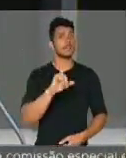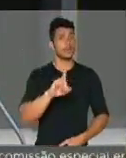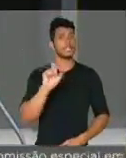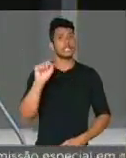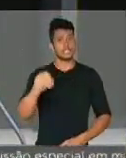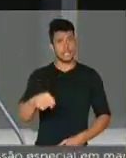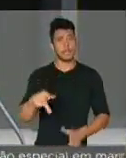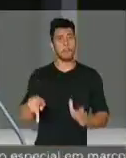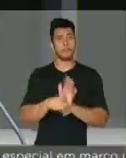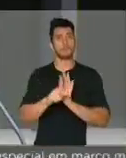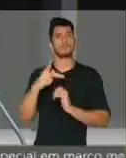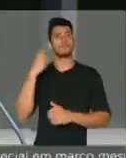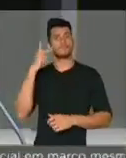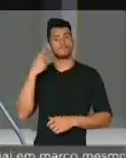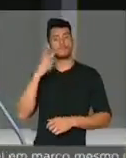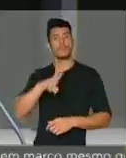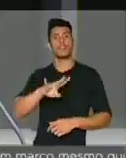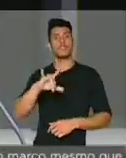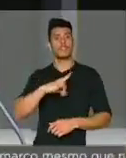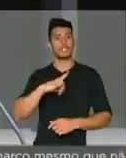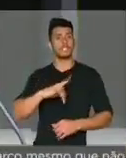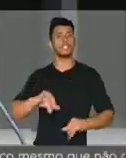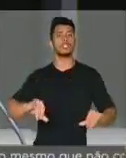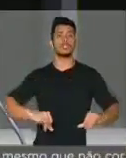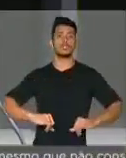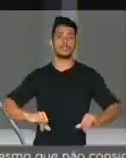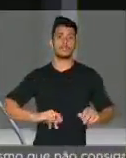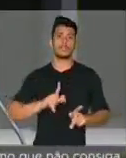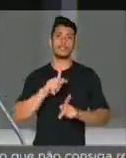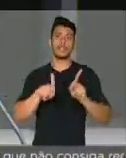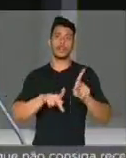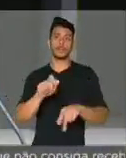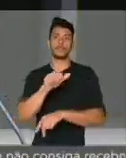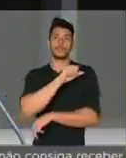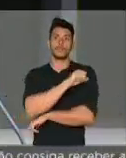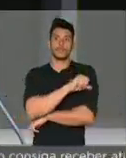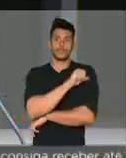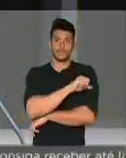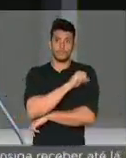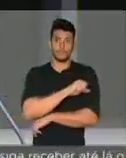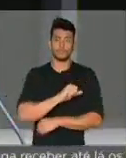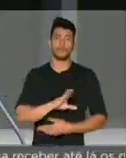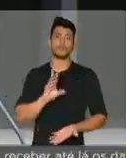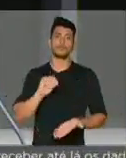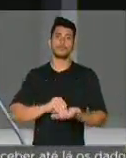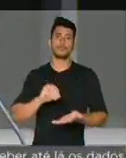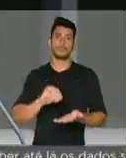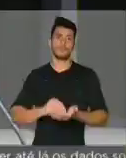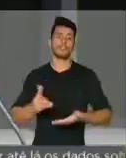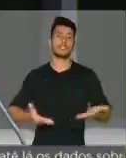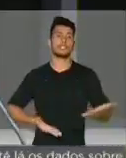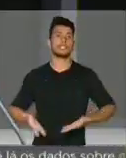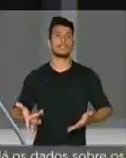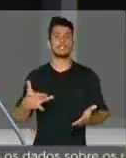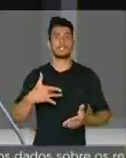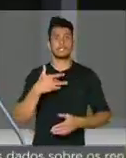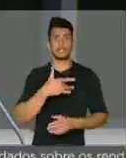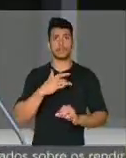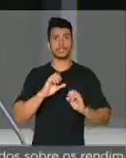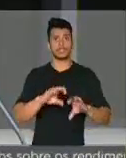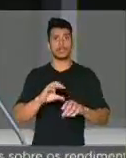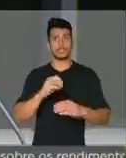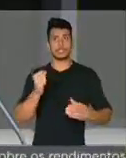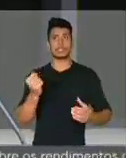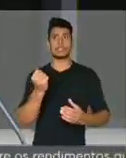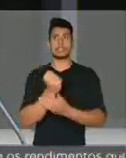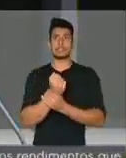impõe mais um sofrimento à população carioca, carente de serviço de saúde, educação,